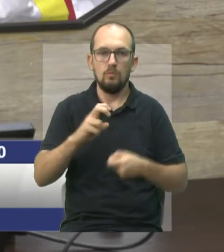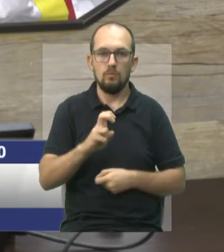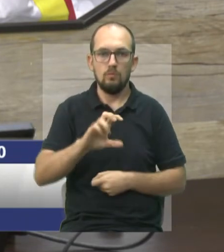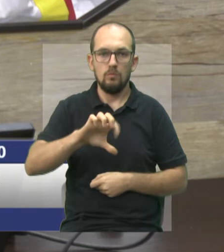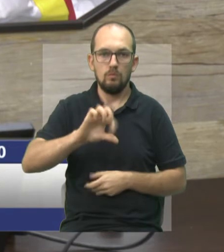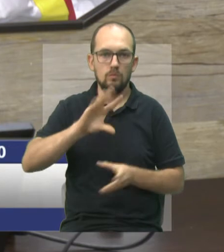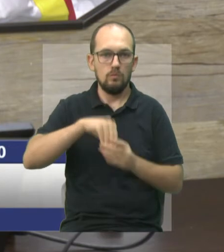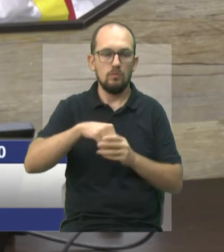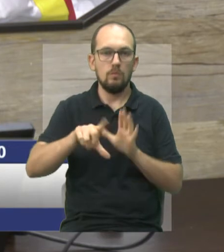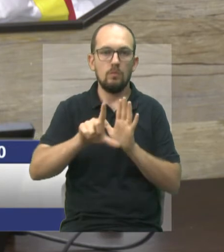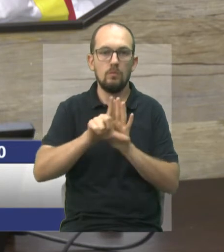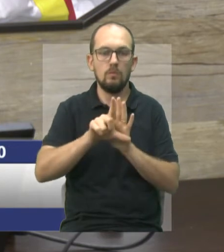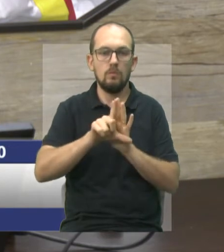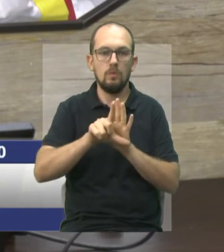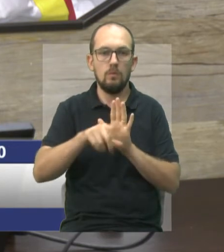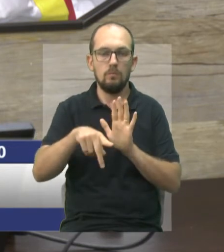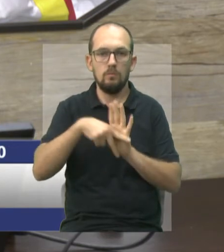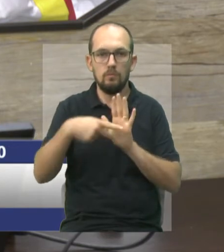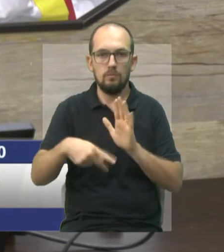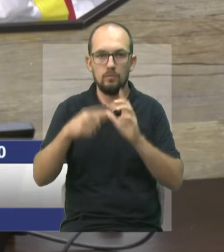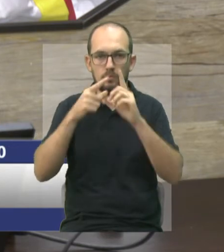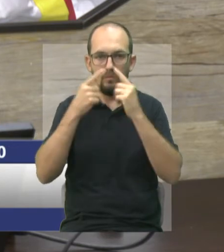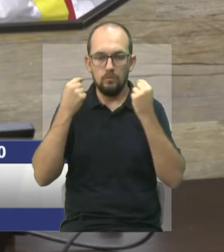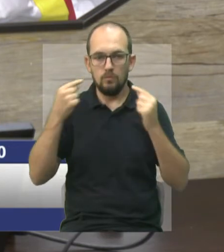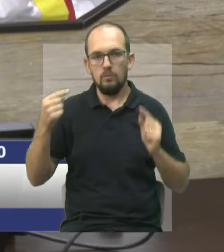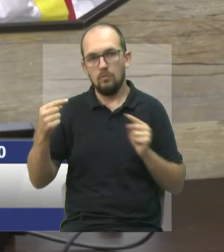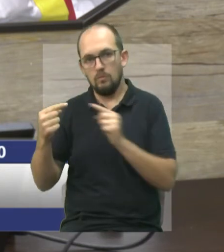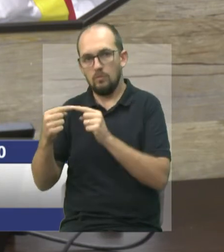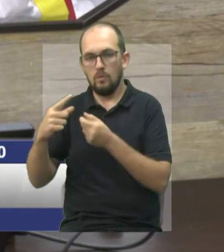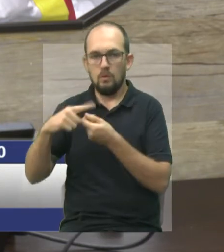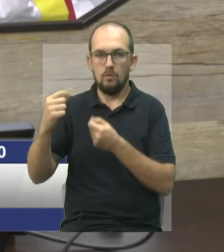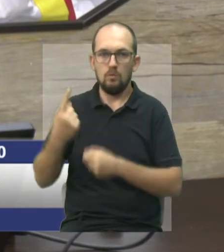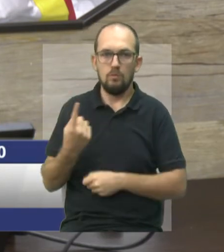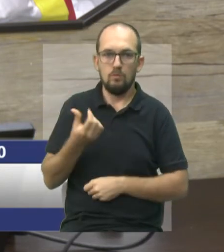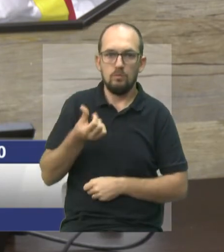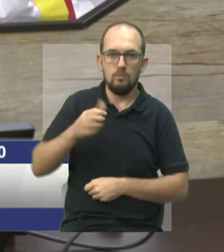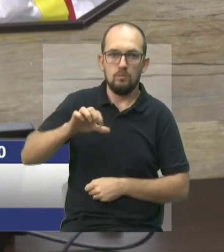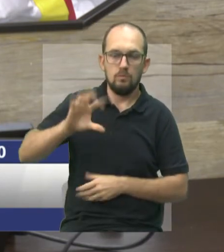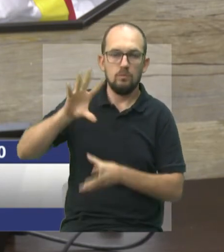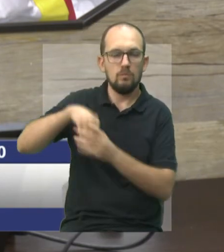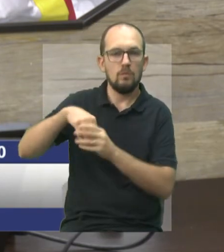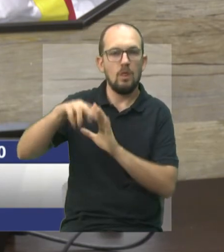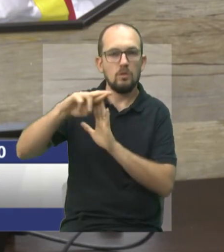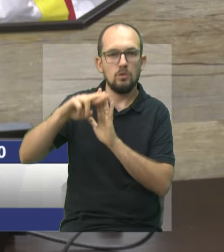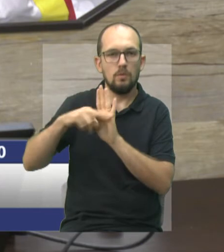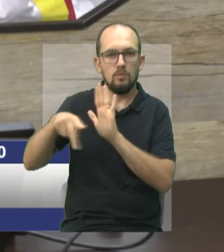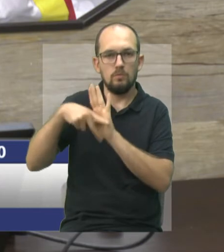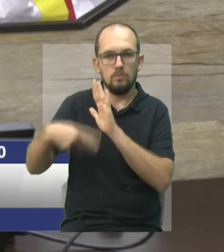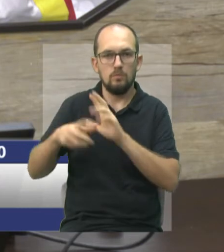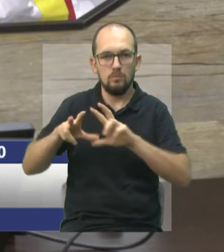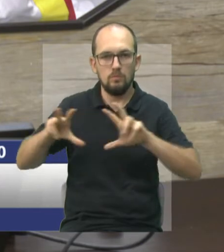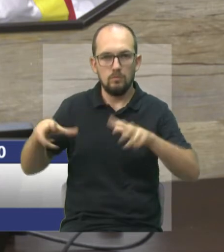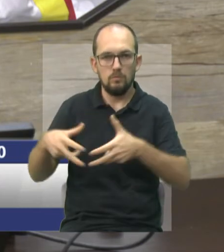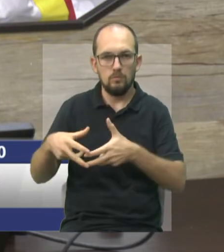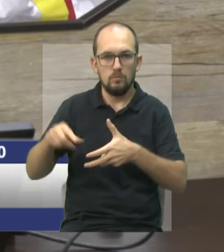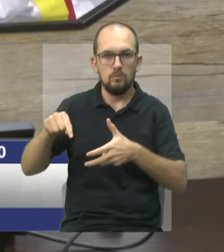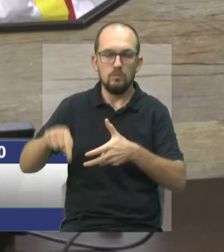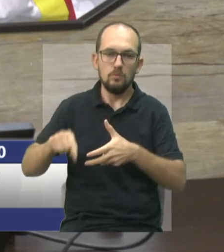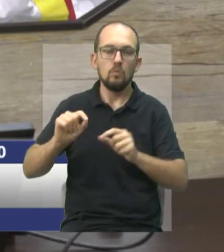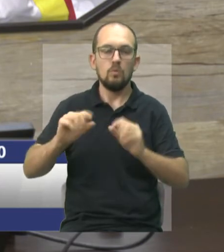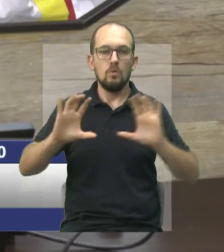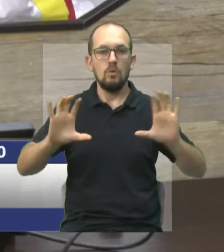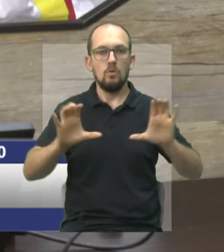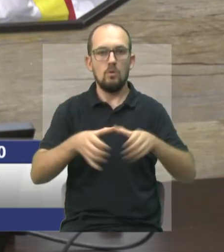da Lei Orgânica do Município de Jaú, combinado com o artigo 169 do Regimento Interno da Câmara Municipal de Jaú, a Comissão